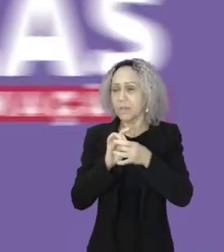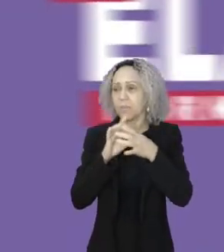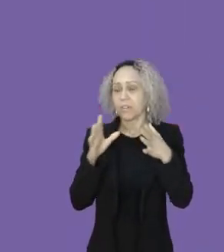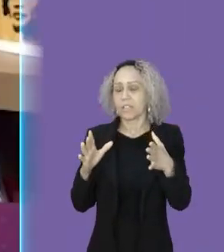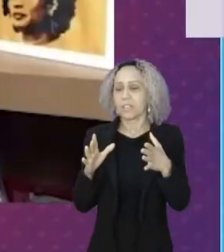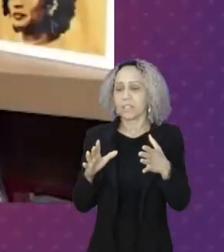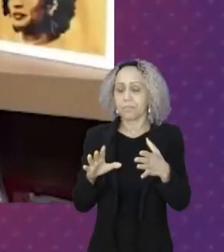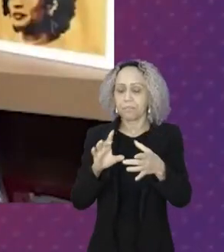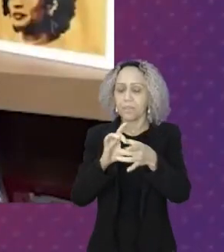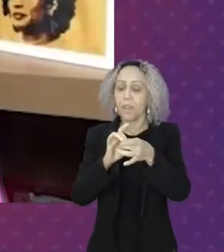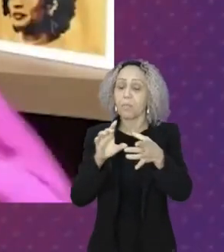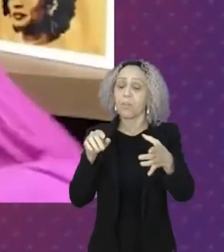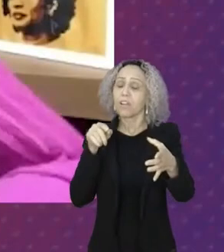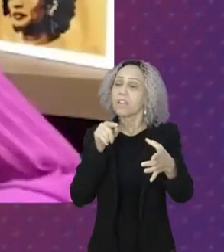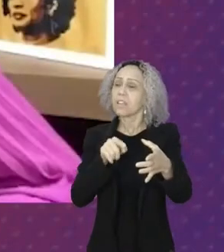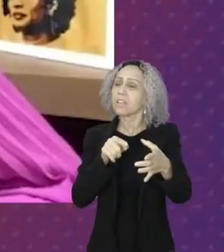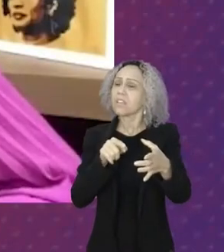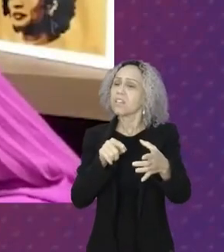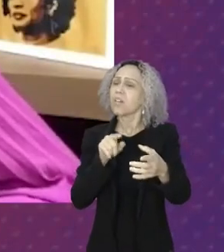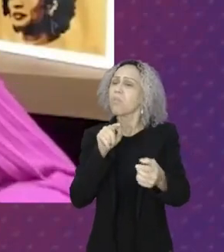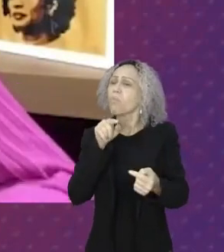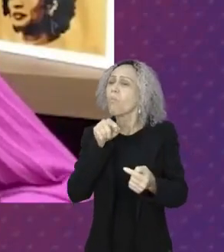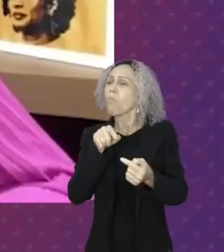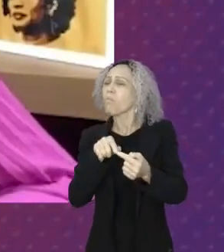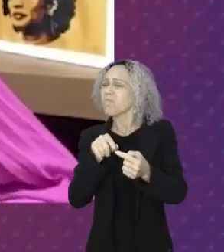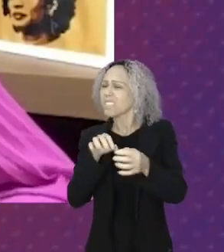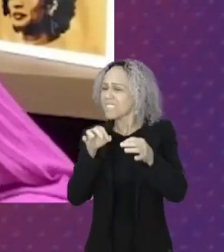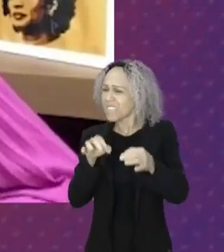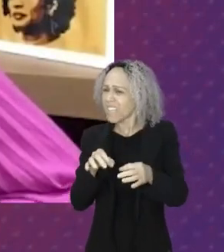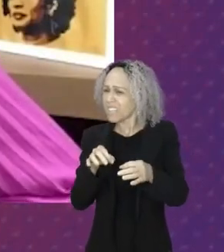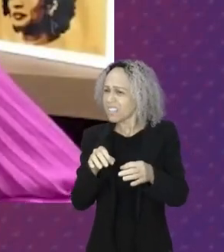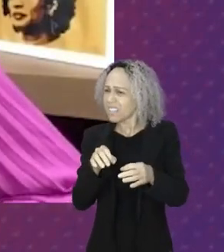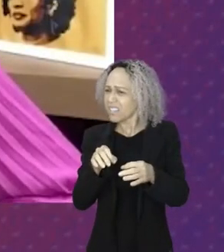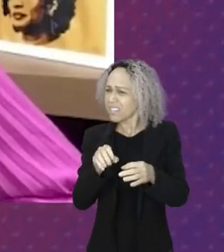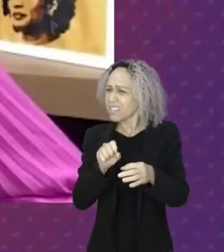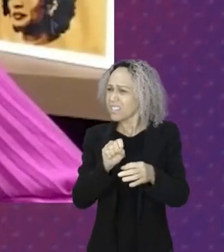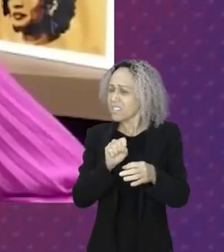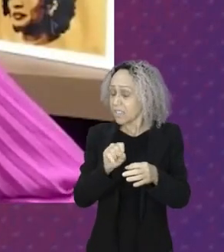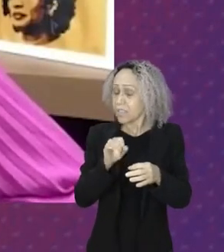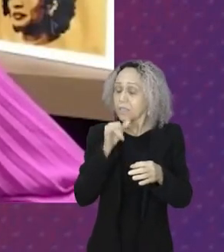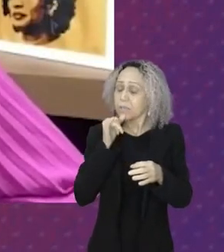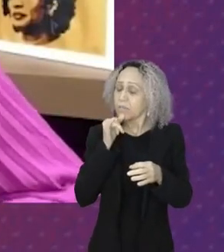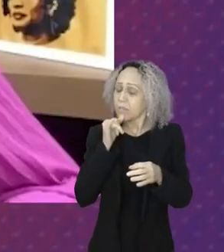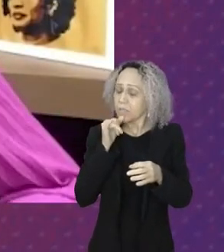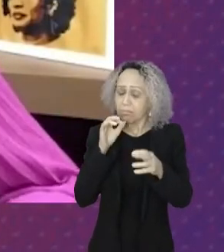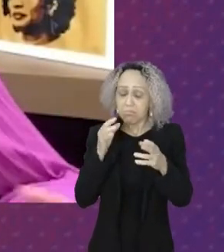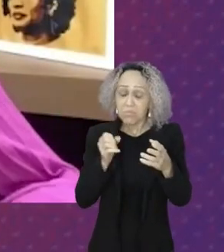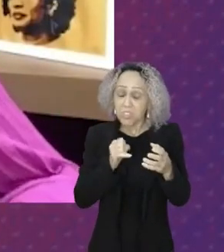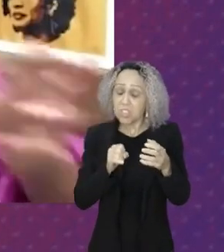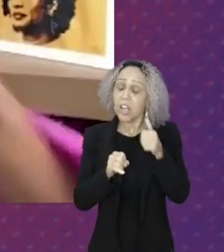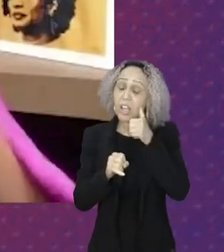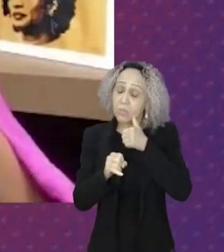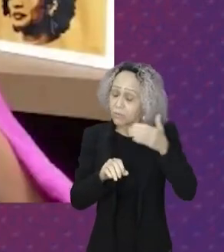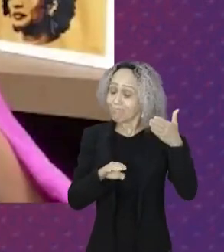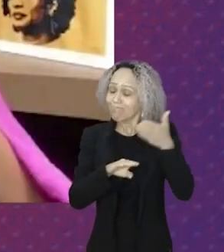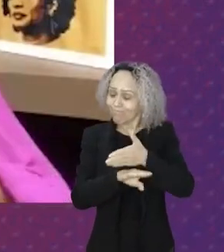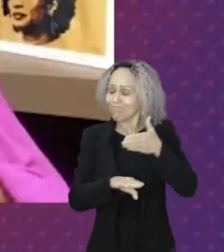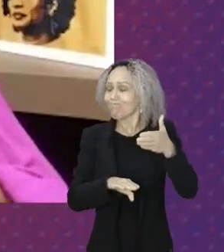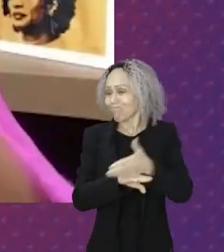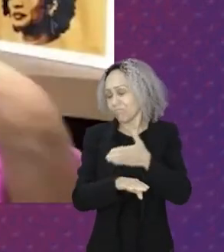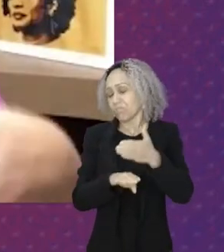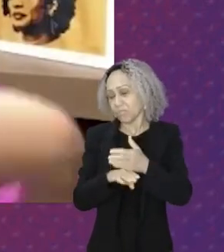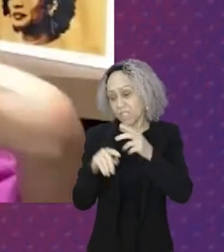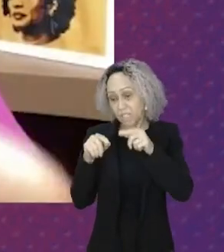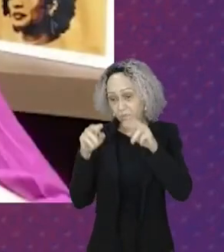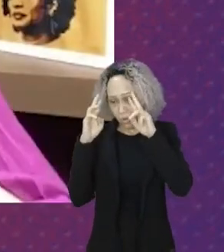democracia ela só vai fazer sentido se a participação das mulheres for respeitada. E quando a gente relaciona